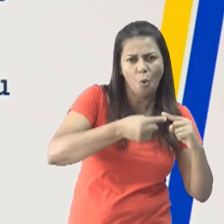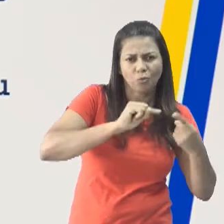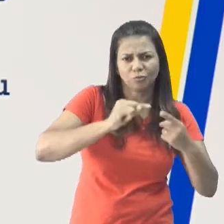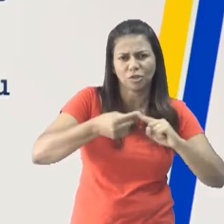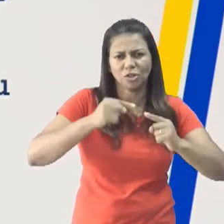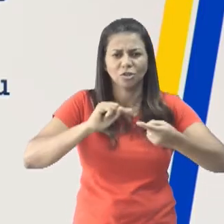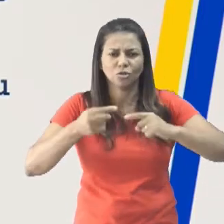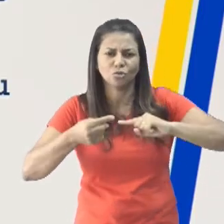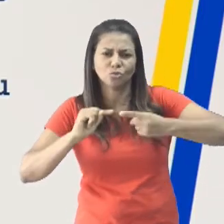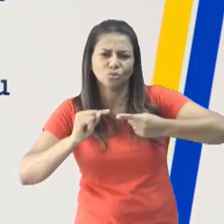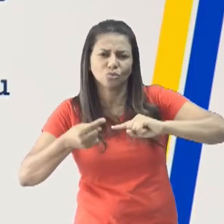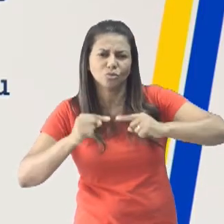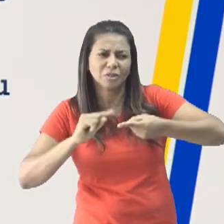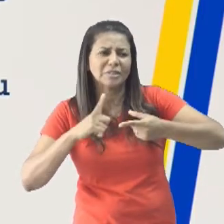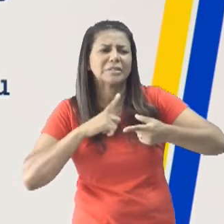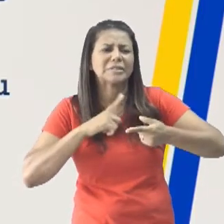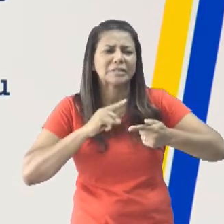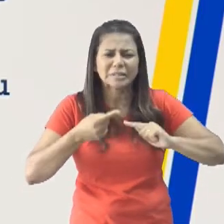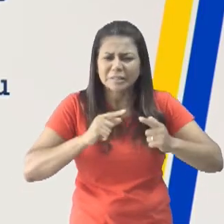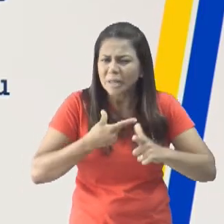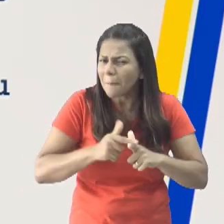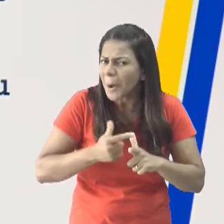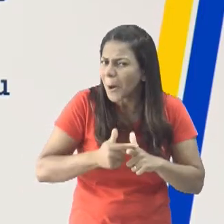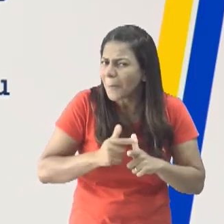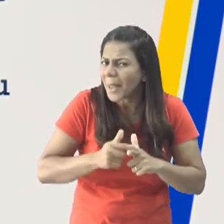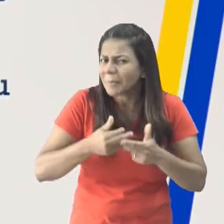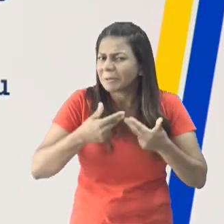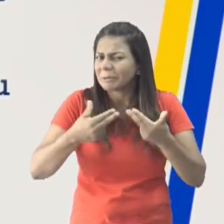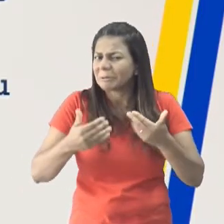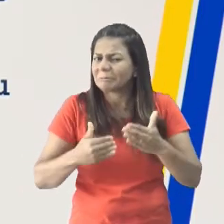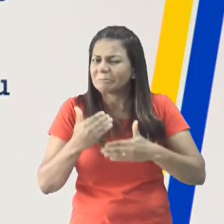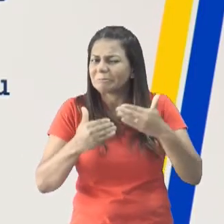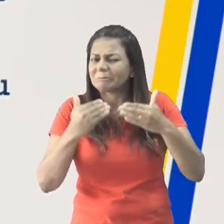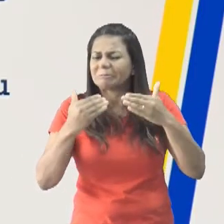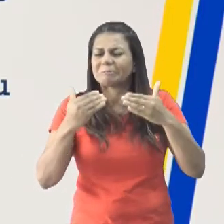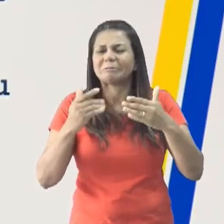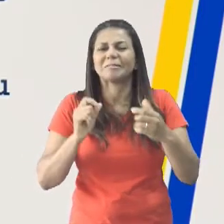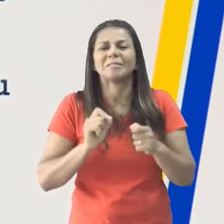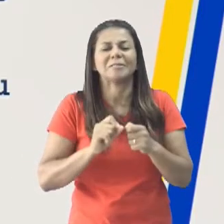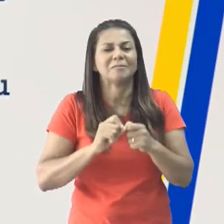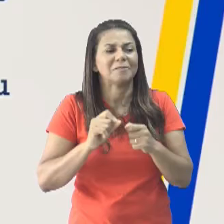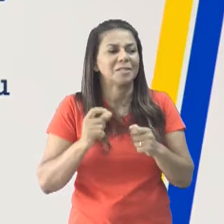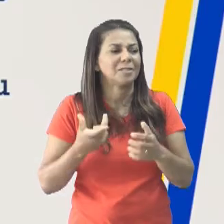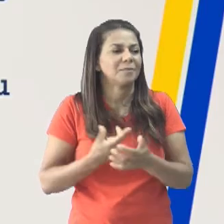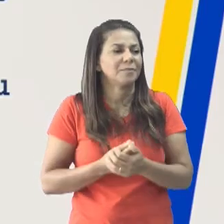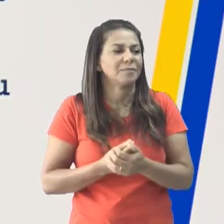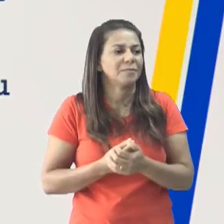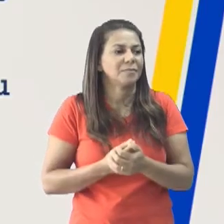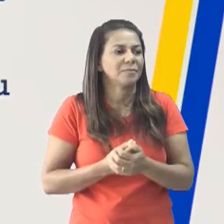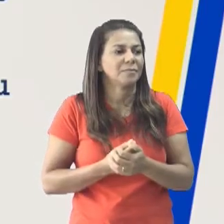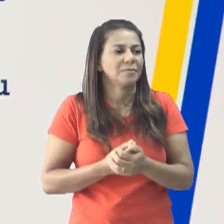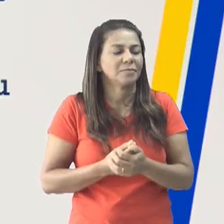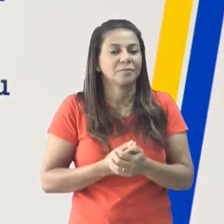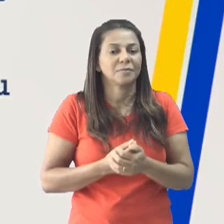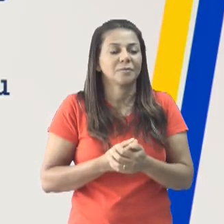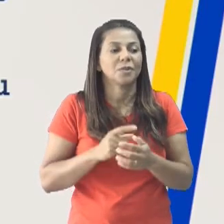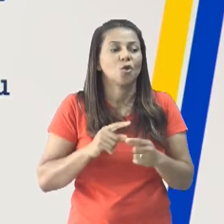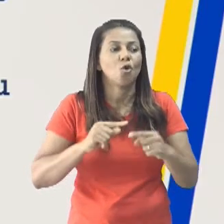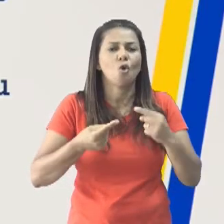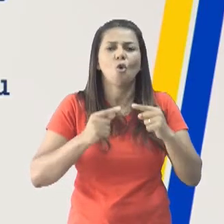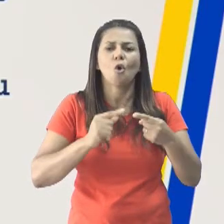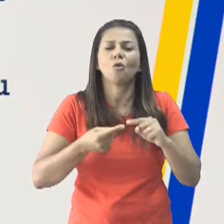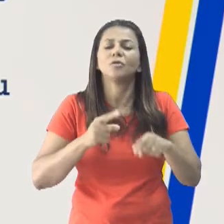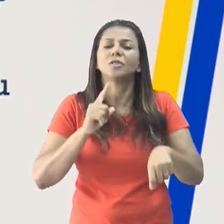ou seja, vai ter uma problemática para ser desenvolvida e para ser solucionada. O conflito é o momento